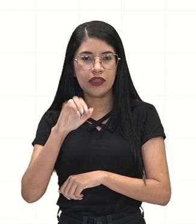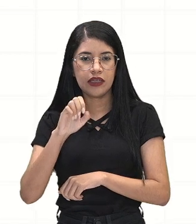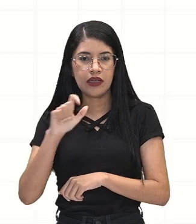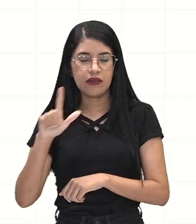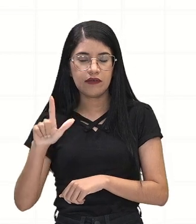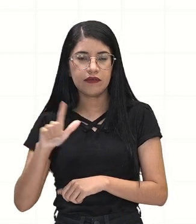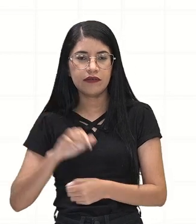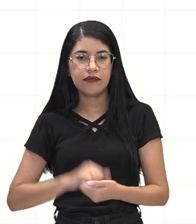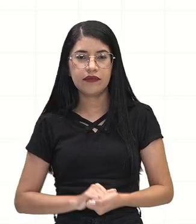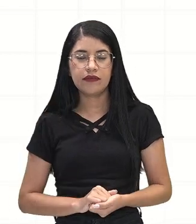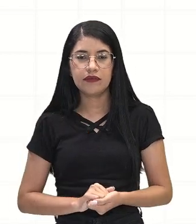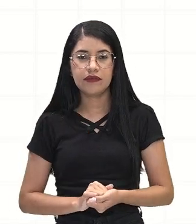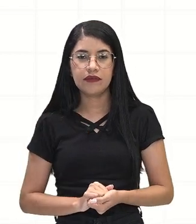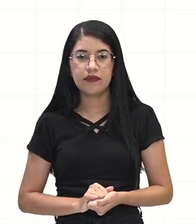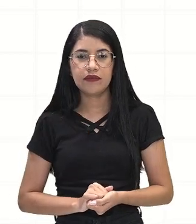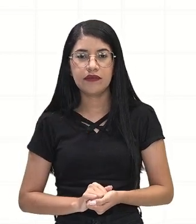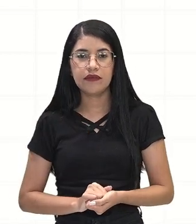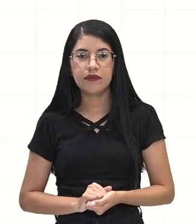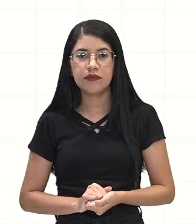Raniel.